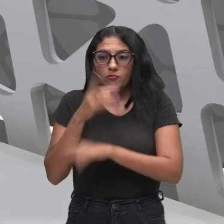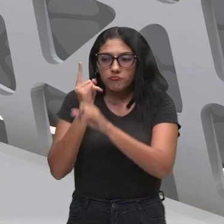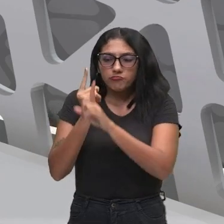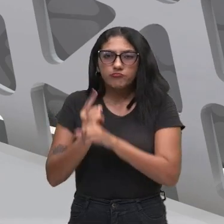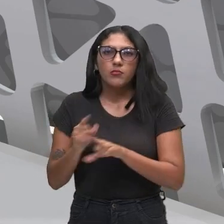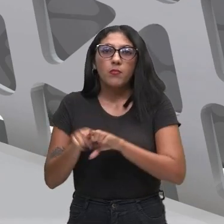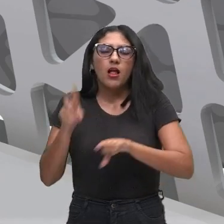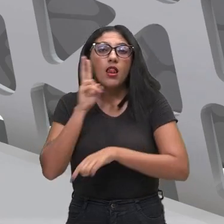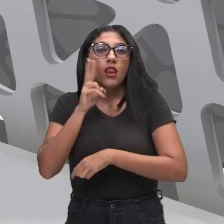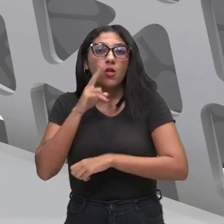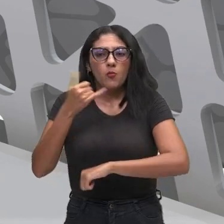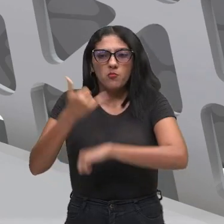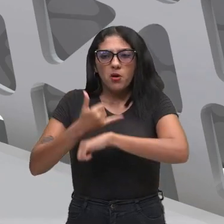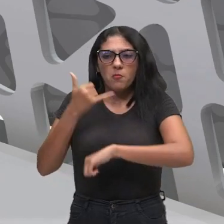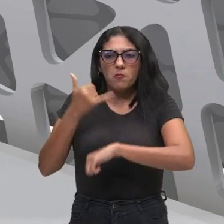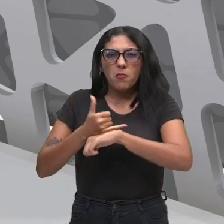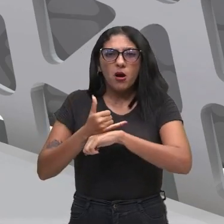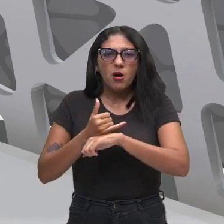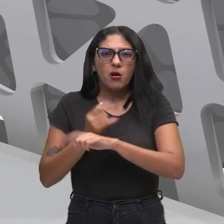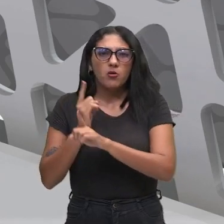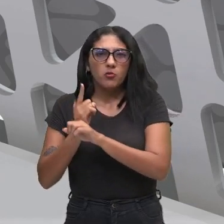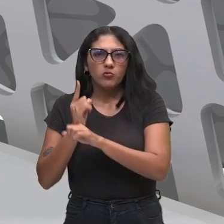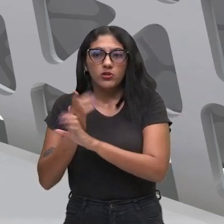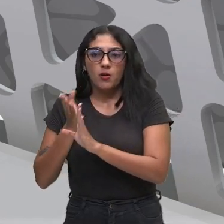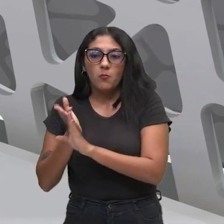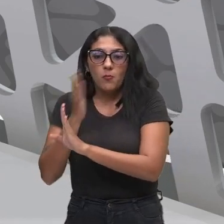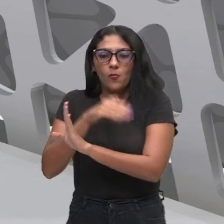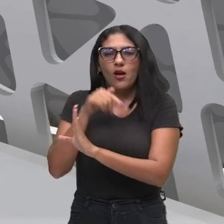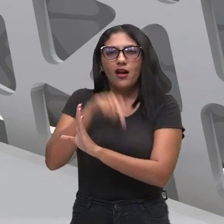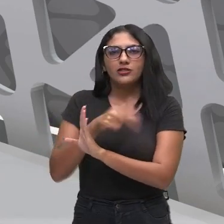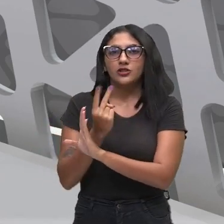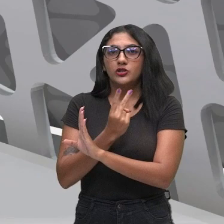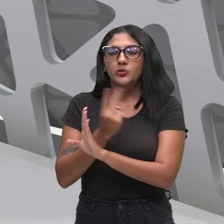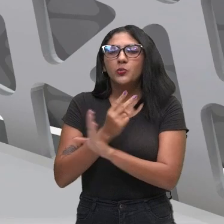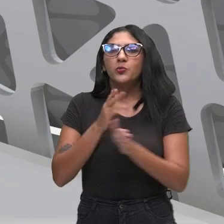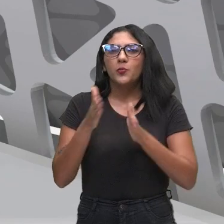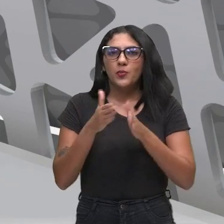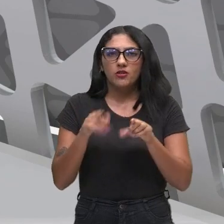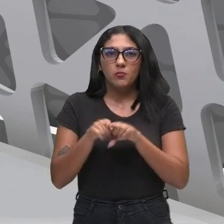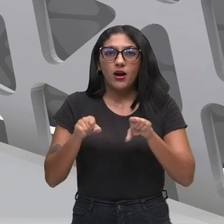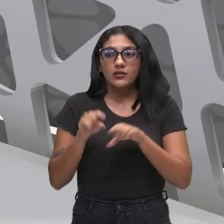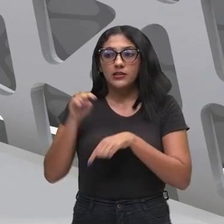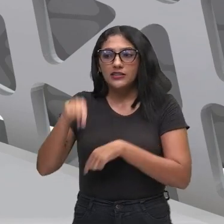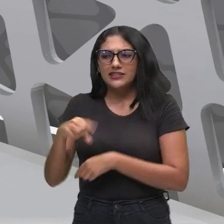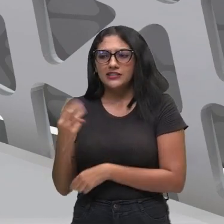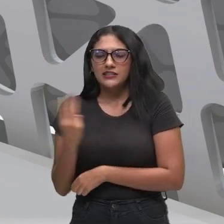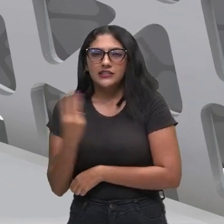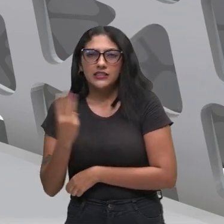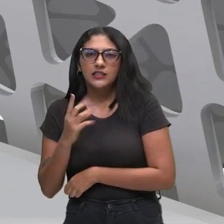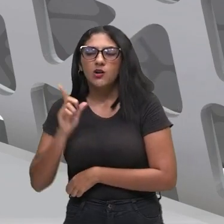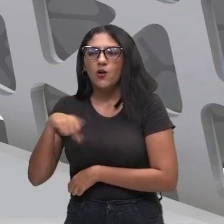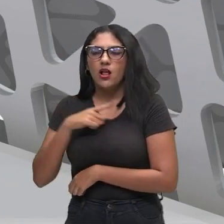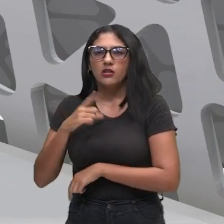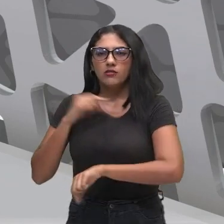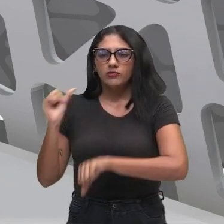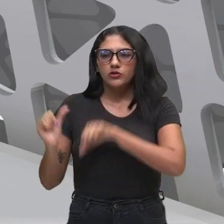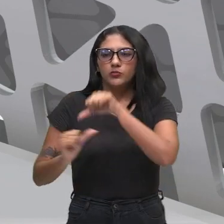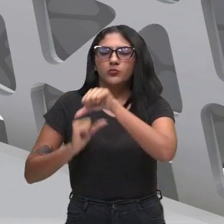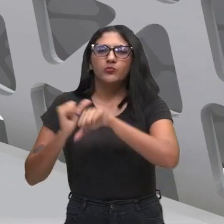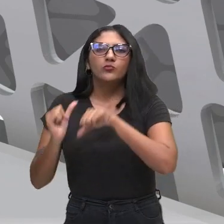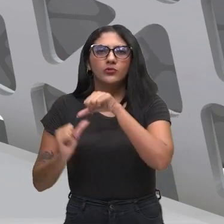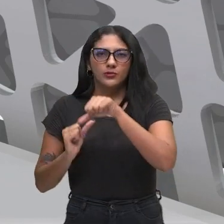por exemplo, foi descoberto na segunda Revolução Industrial. Mas na terceira, isso sofre transformações, novas